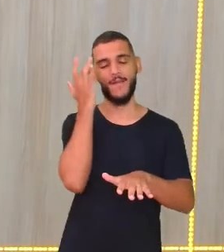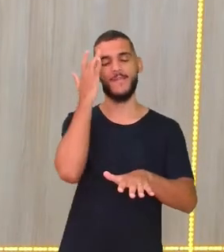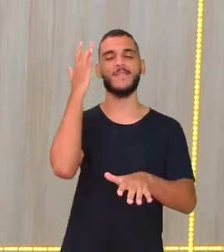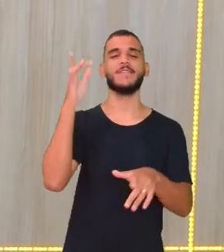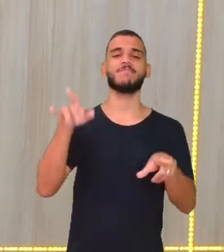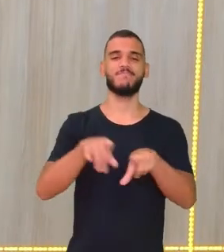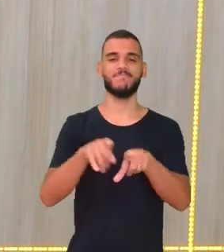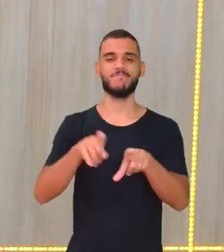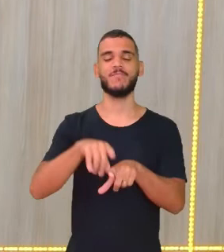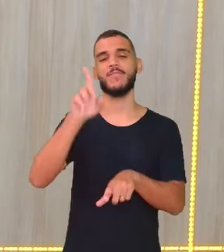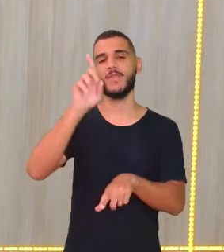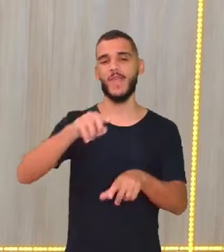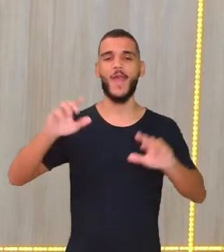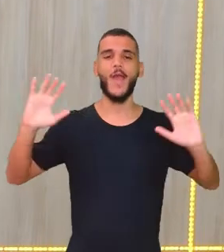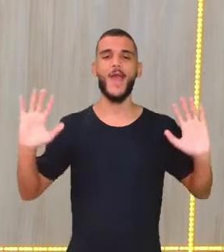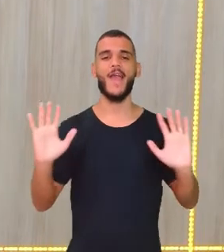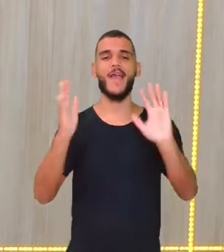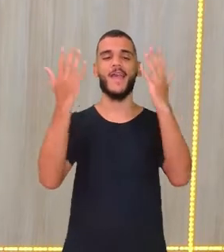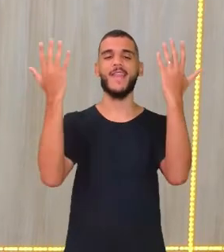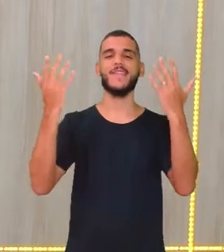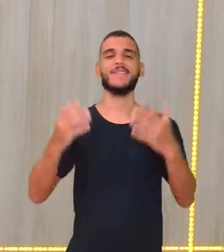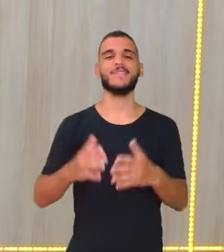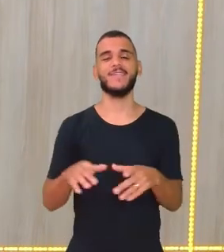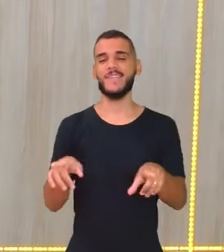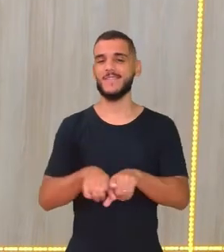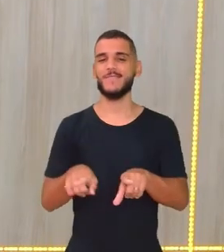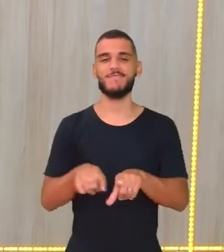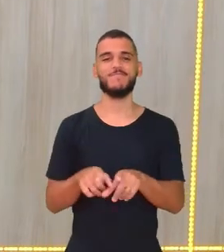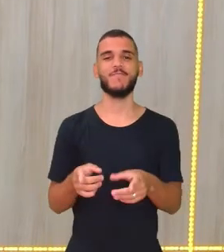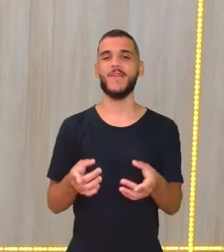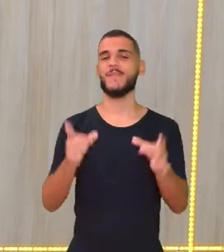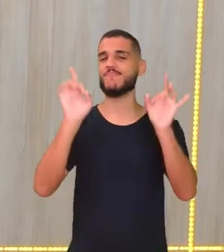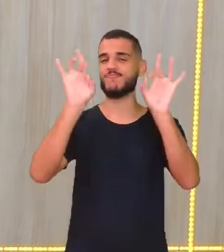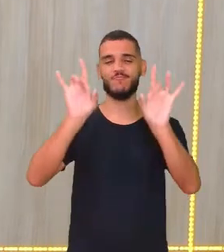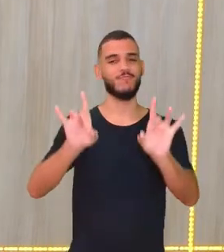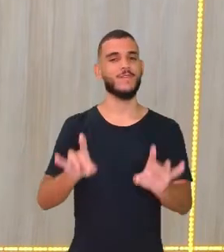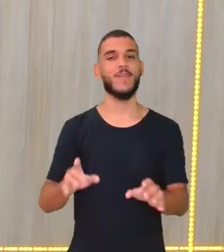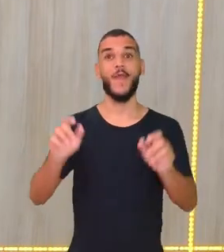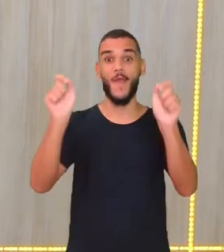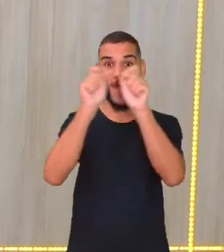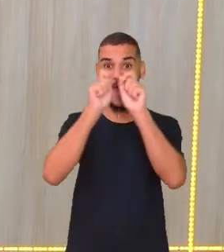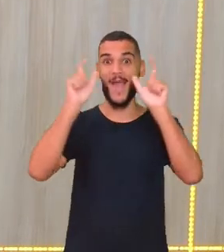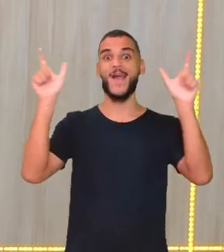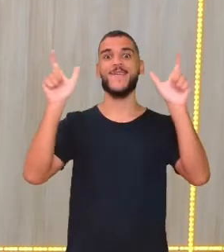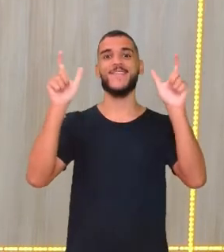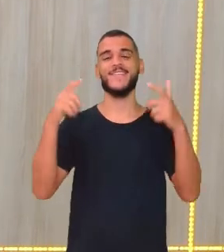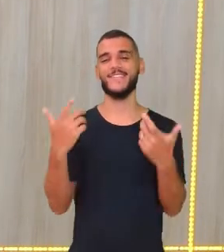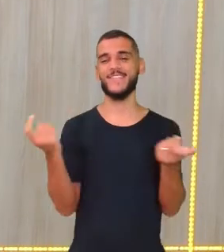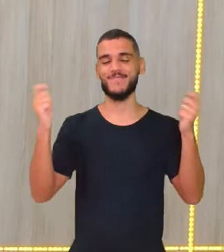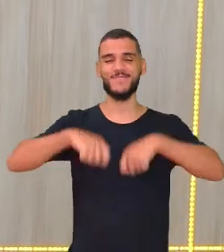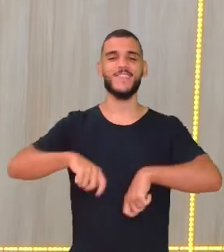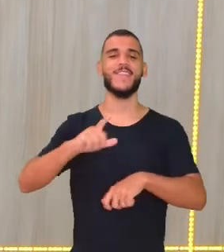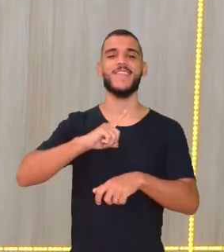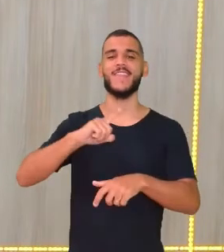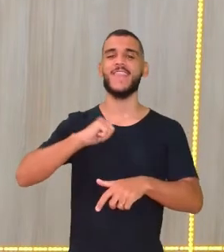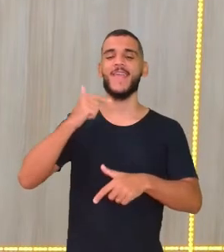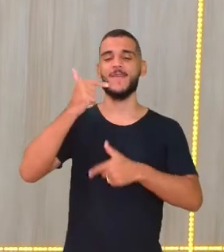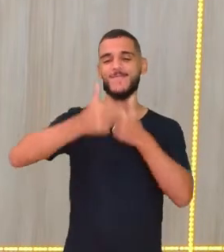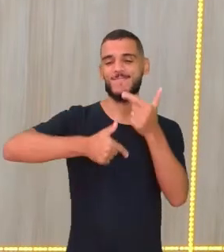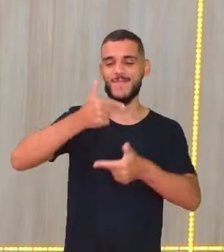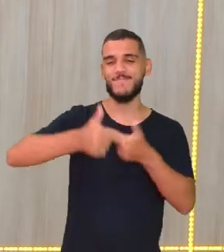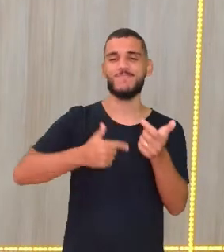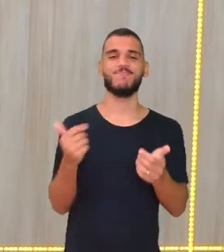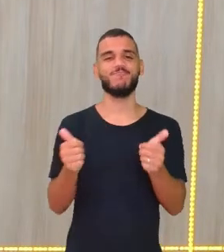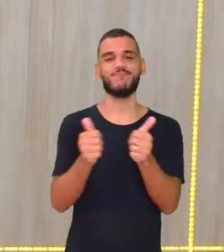é uma alegria, um privilégio acordar, não é? E poder trabalhar com essa equipe maravilhosa. Tenho também